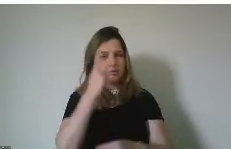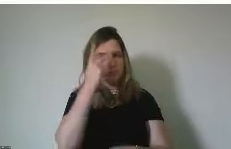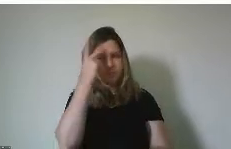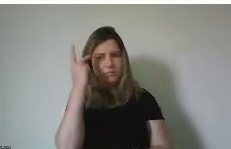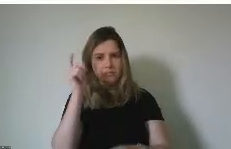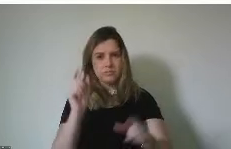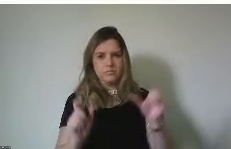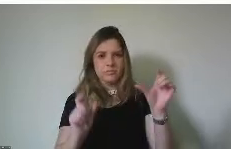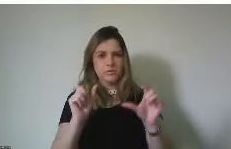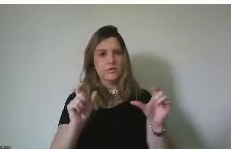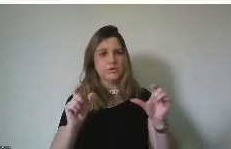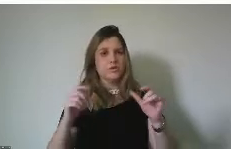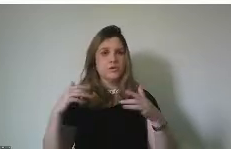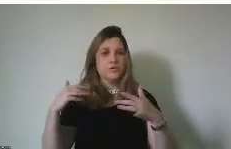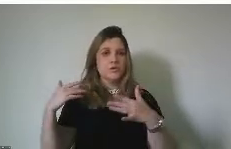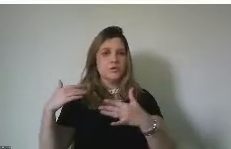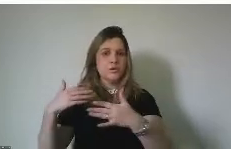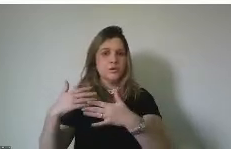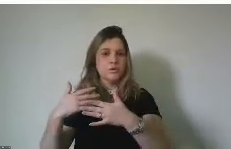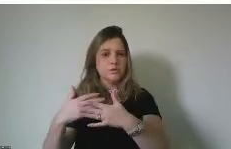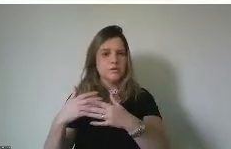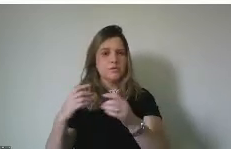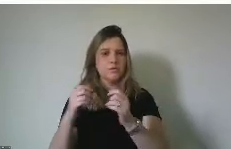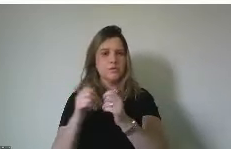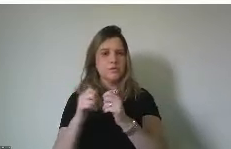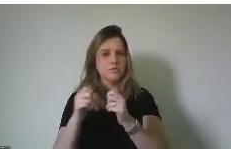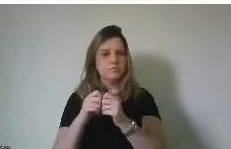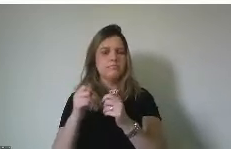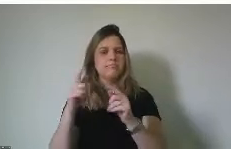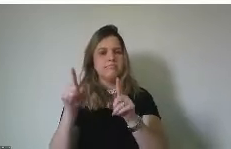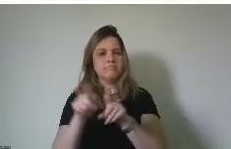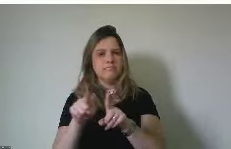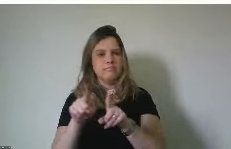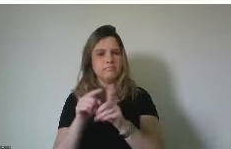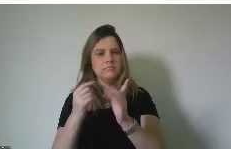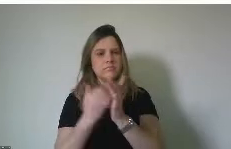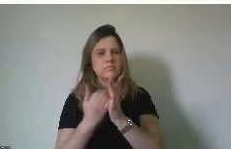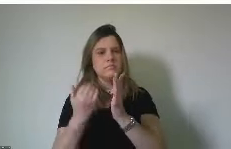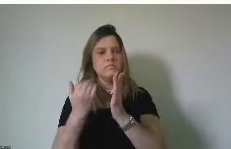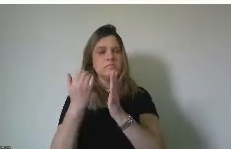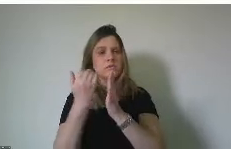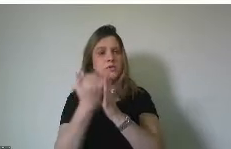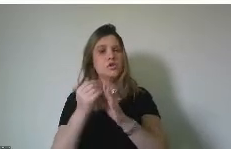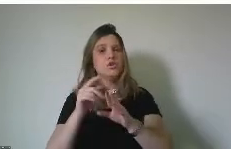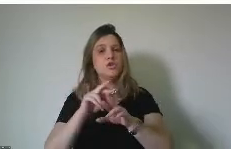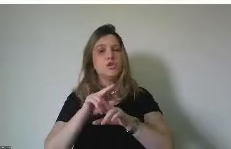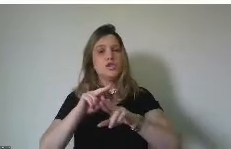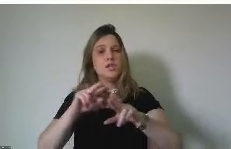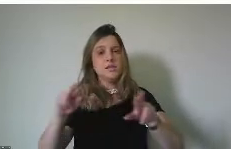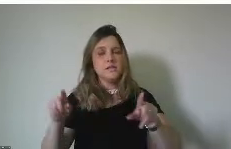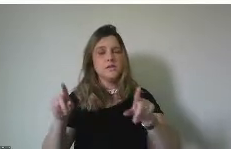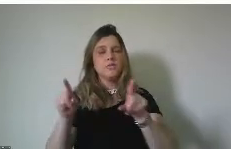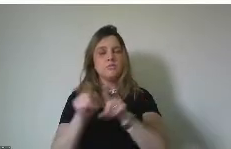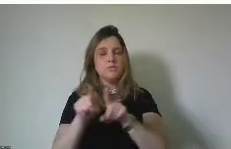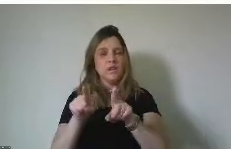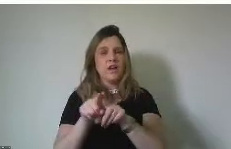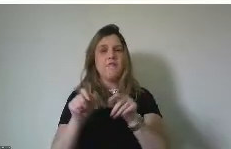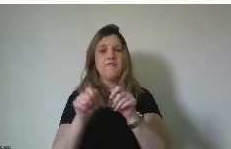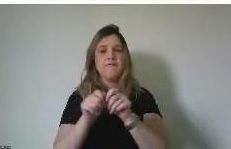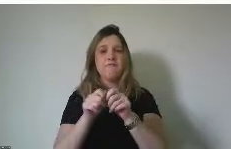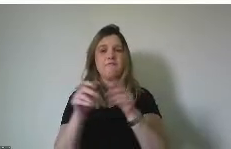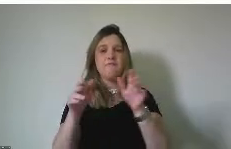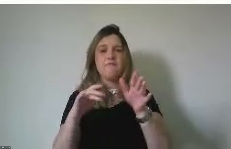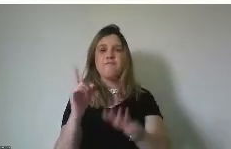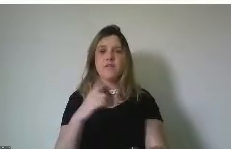geração produz e a carga líquida tem rampas e tem acessos de geração também mas a nossa visão